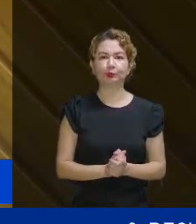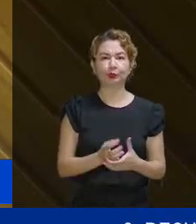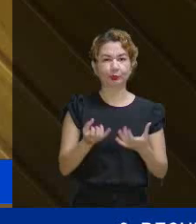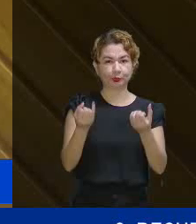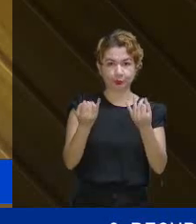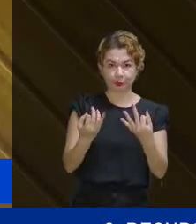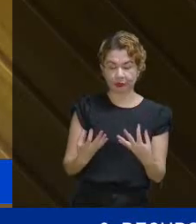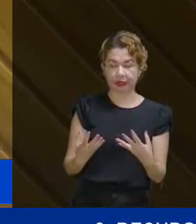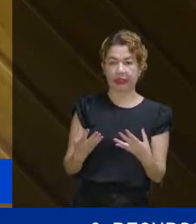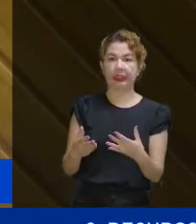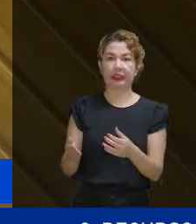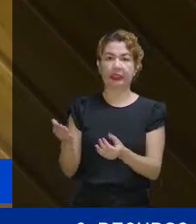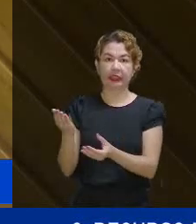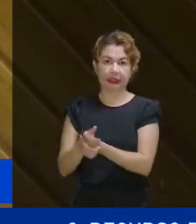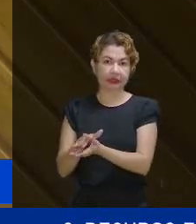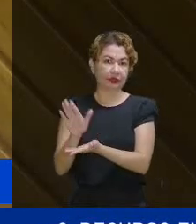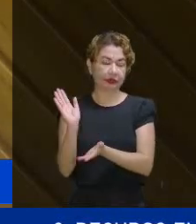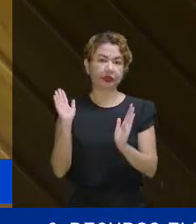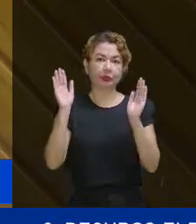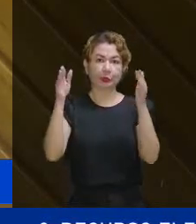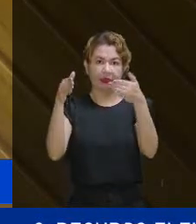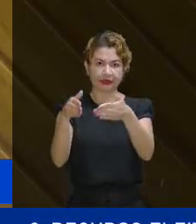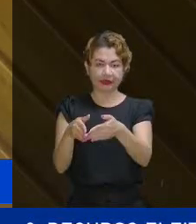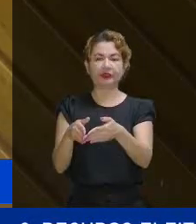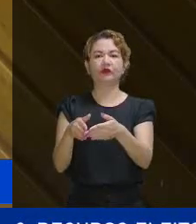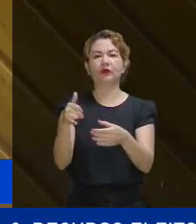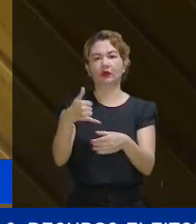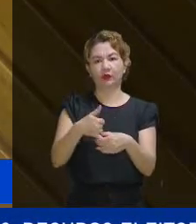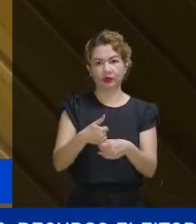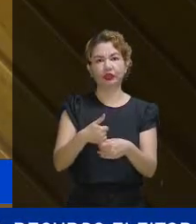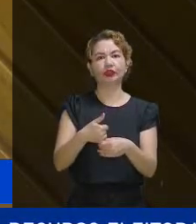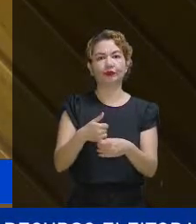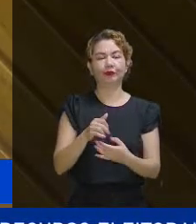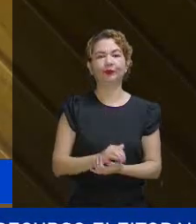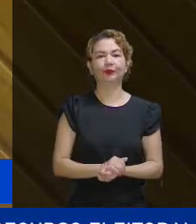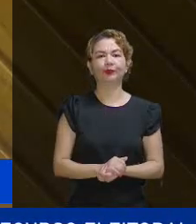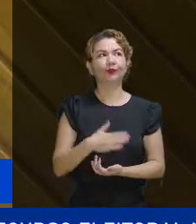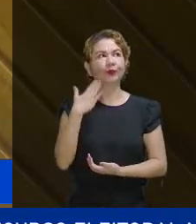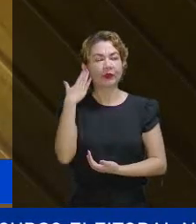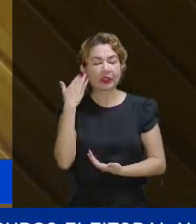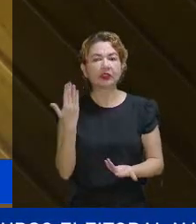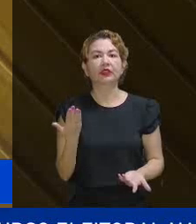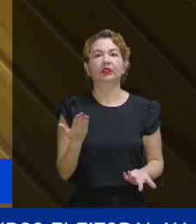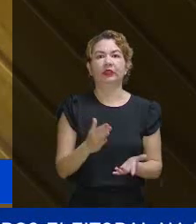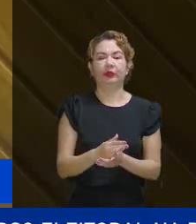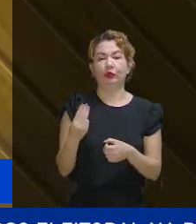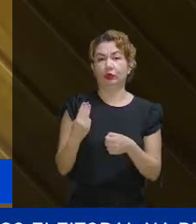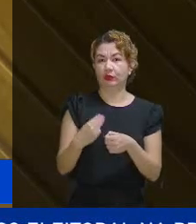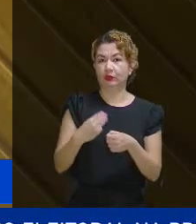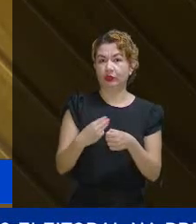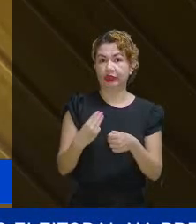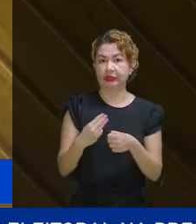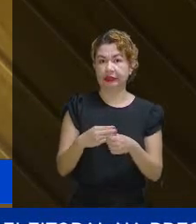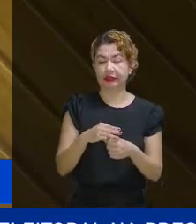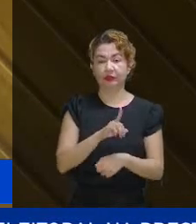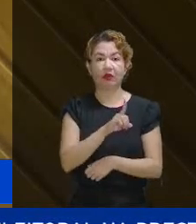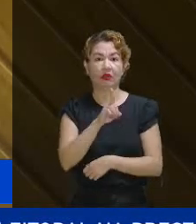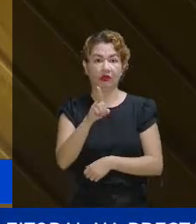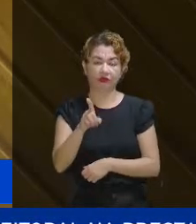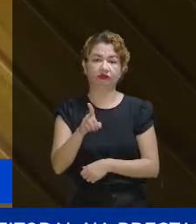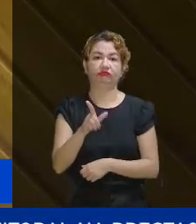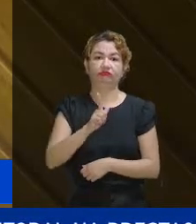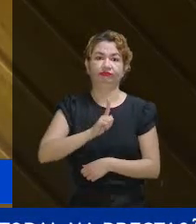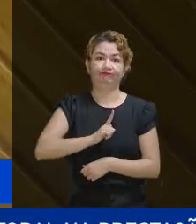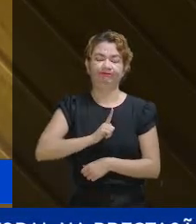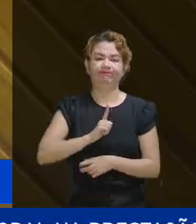este processo que trata especificamente sobre combustível. Sabemos que o nosso município ele tem uma